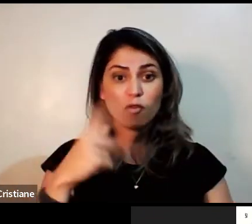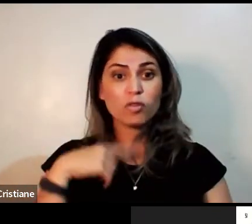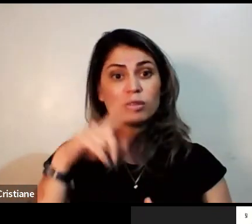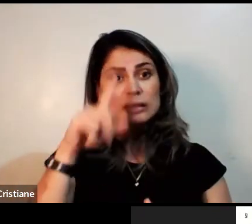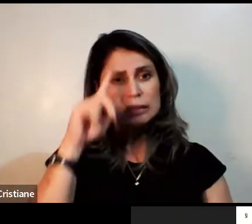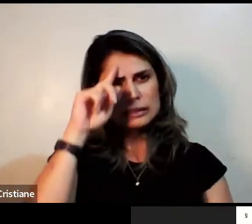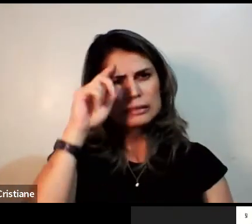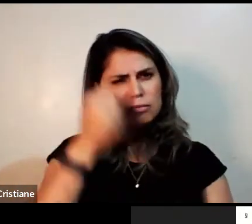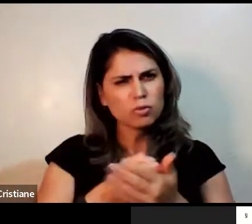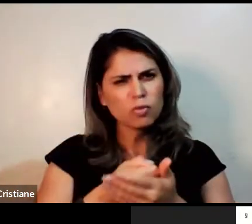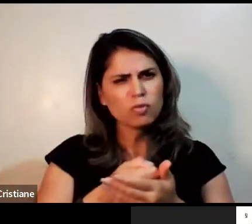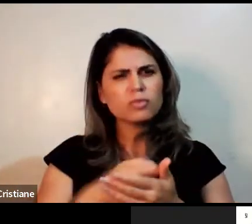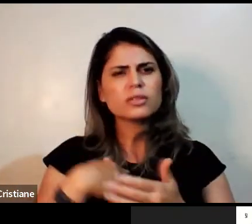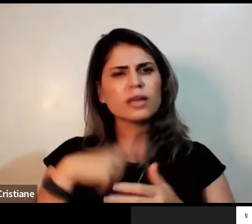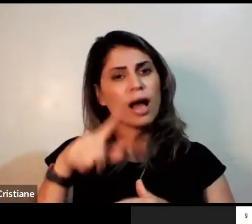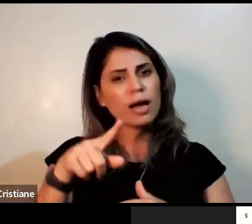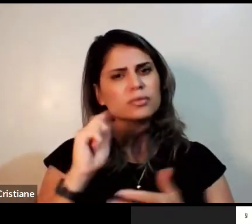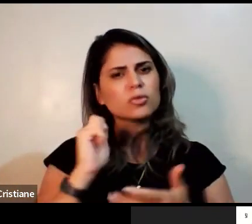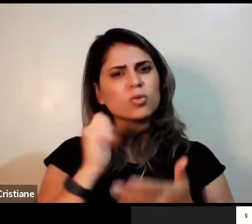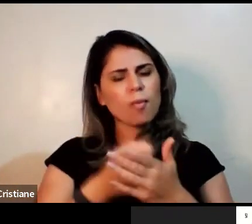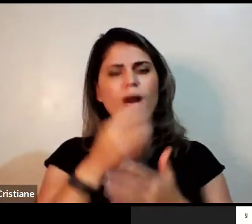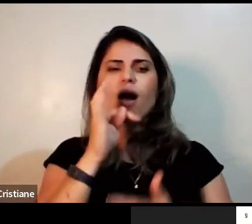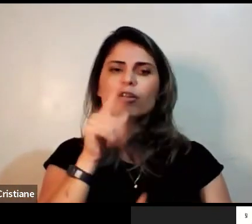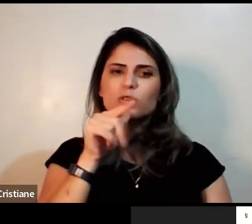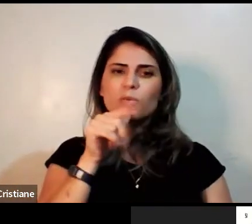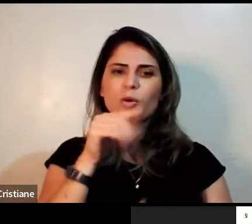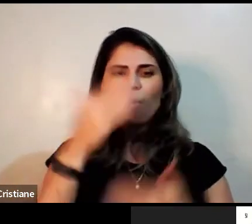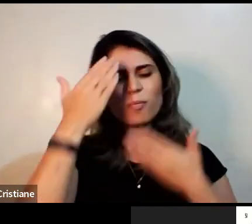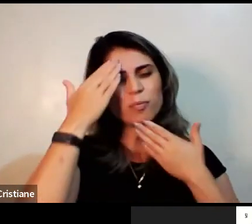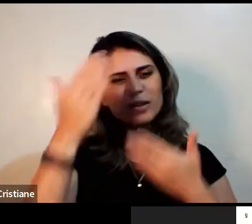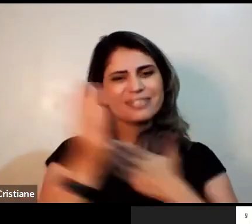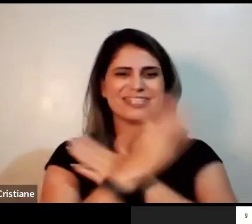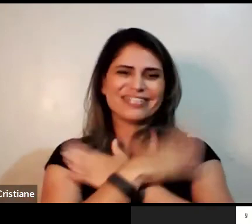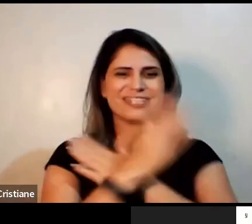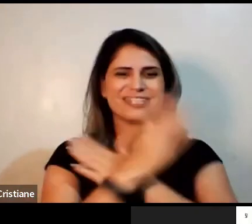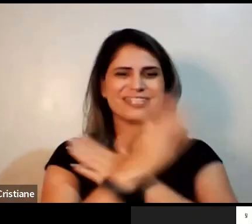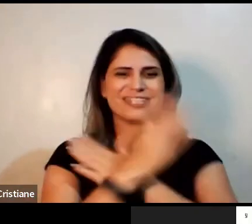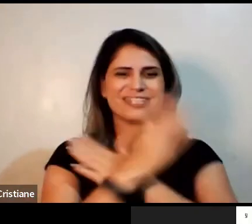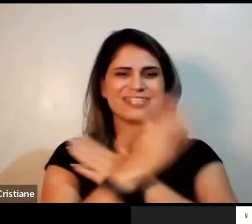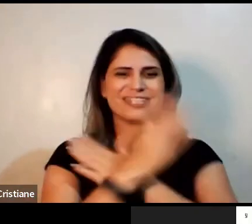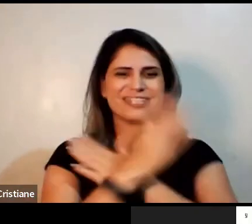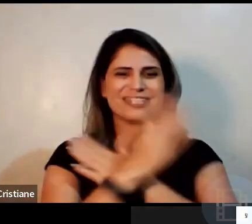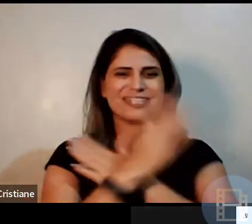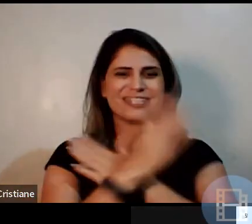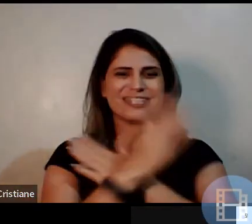na saúde e não na doença. Um abraço para você. Obrigado, viu, Lorena?